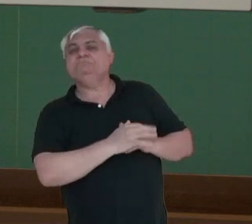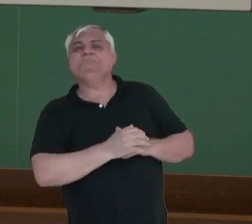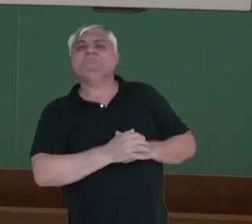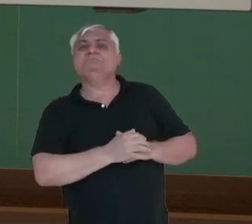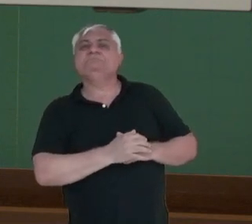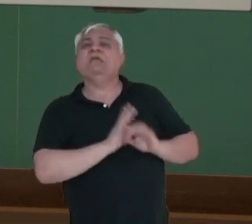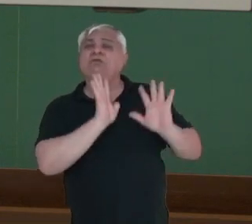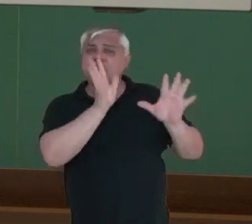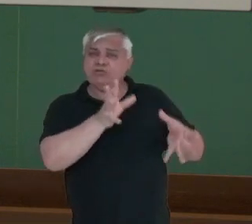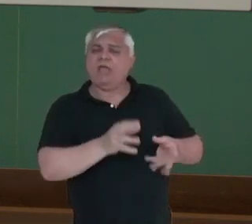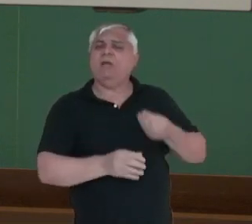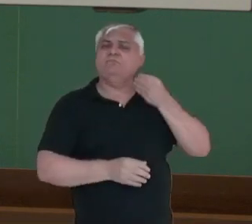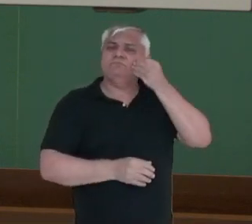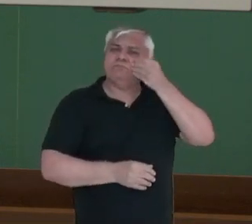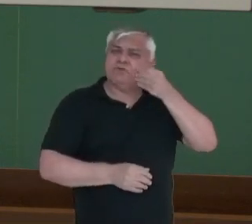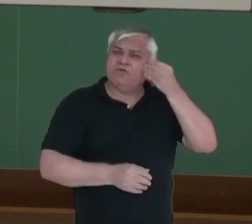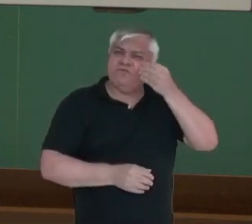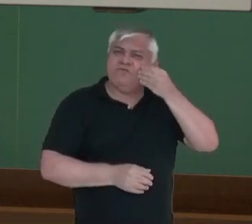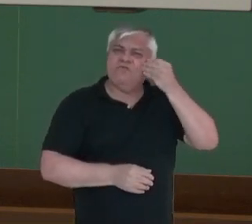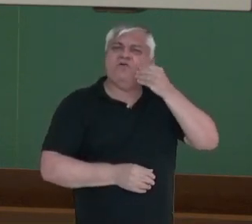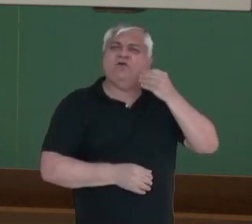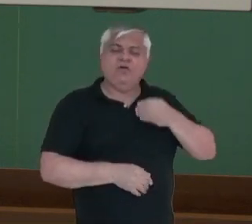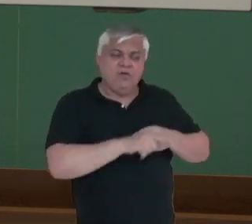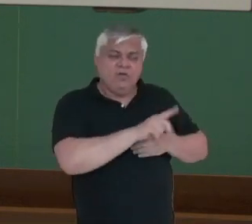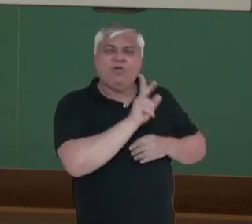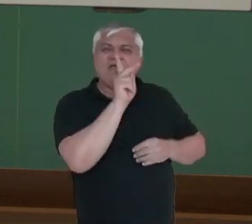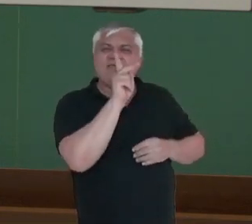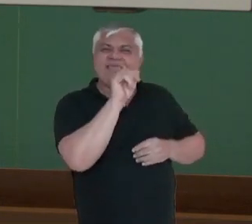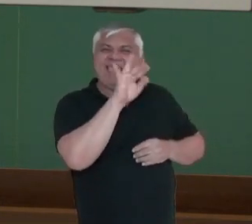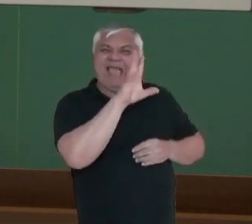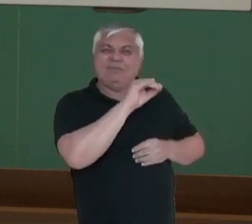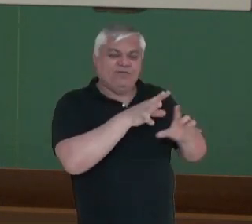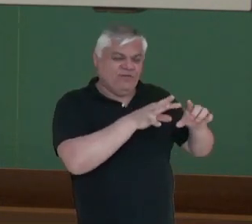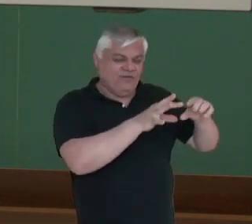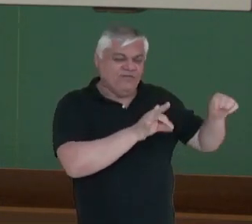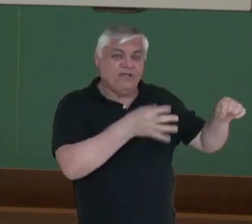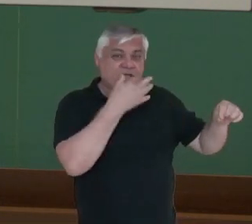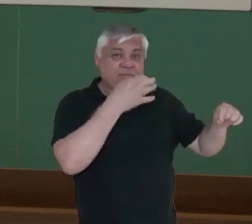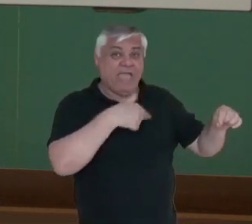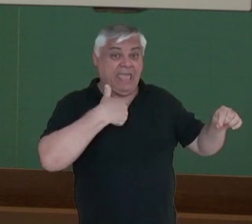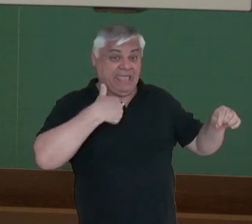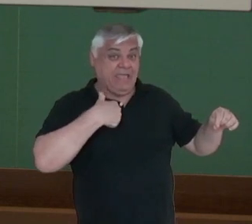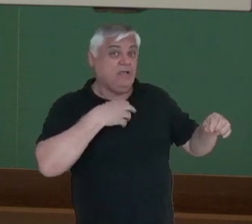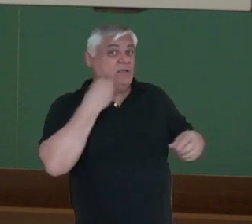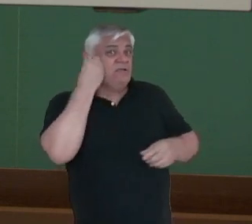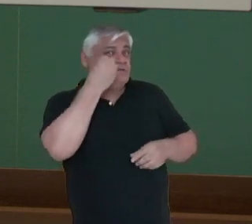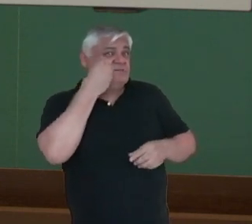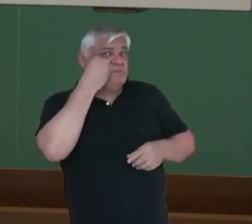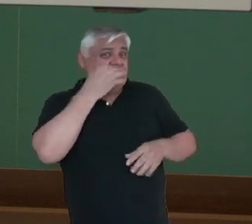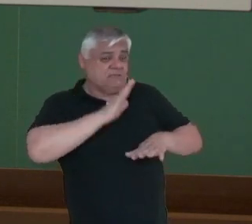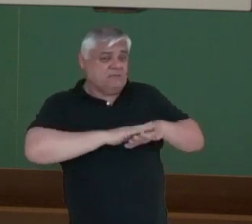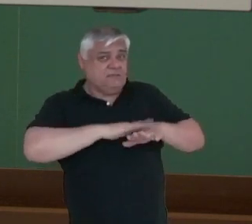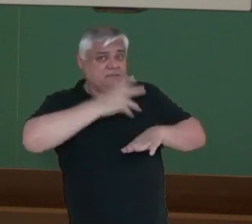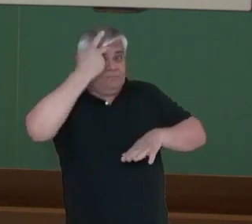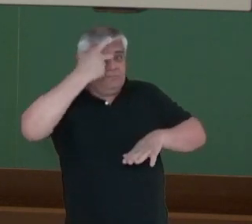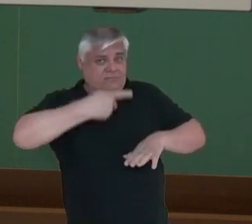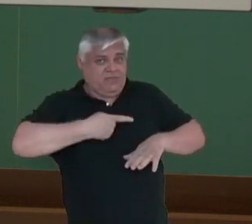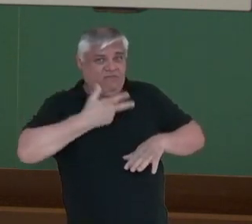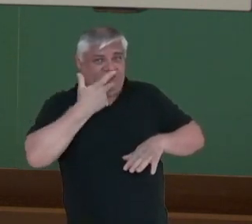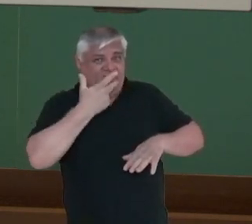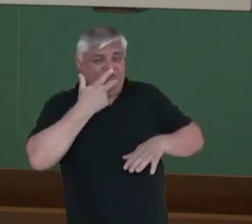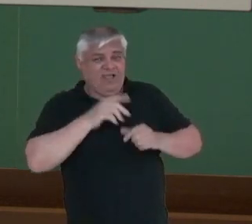tenha provado o quiabo e não gostado, eu não posso tirar dessa minha experiência particular